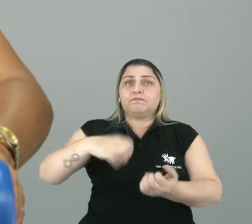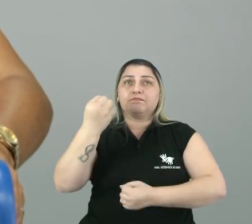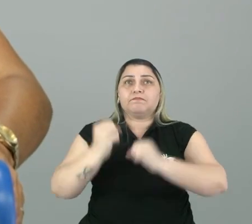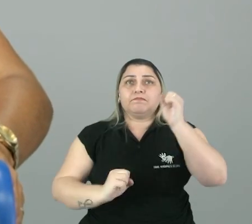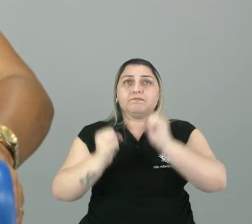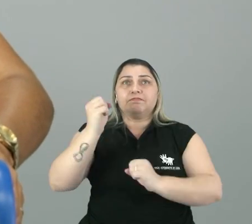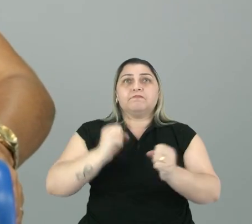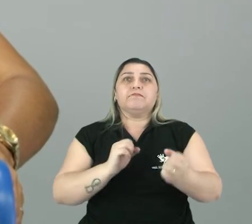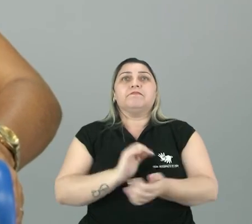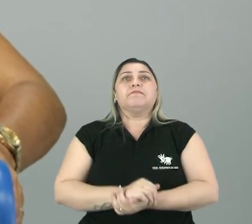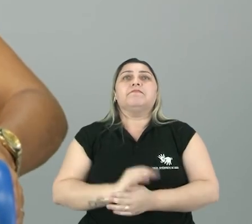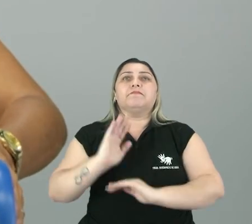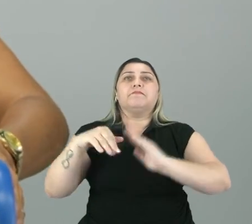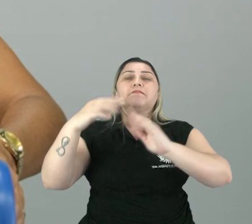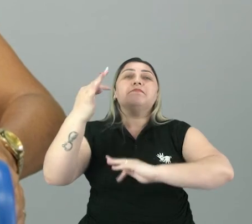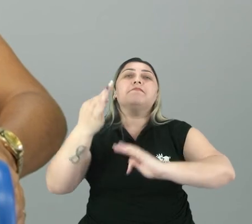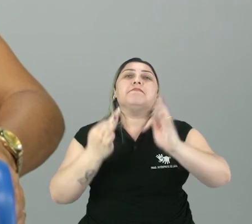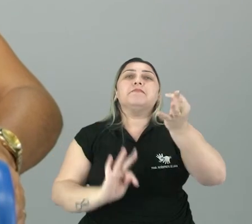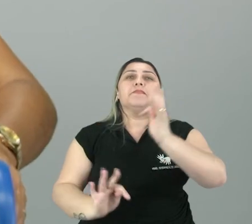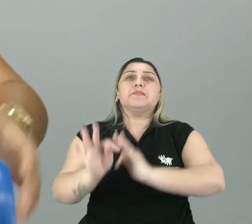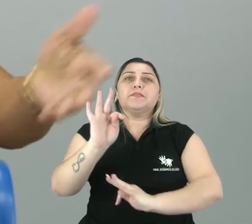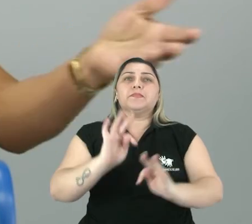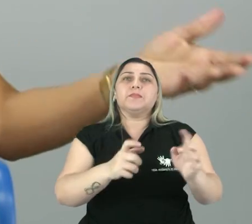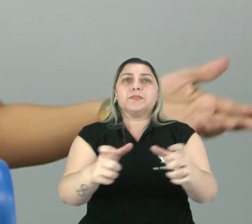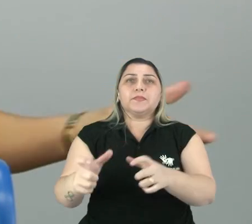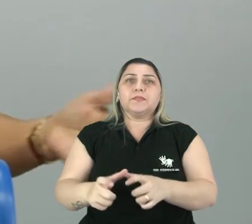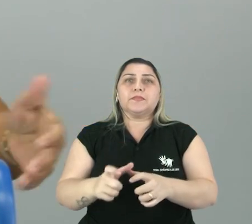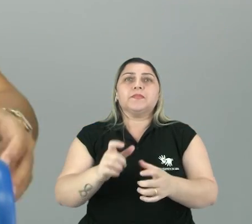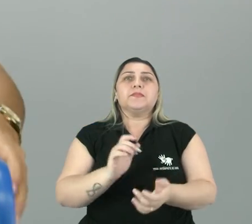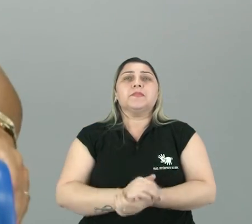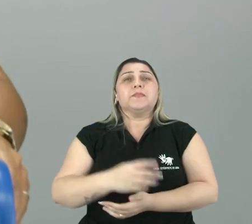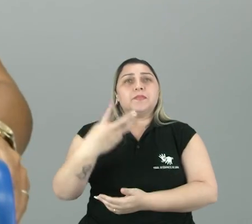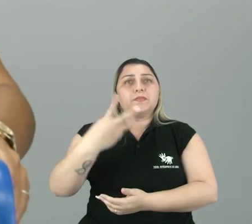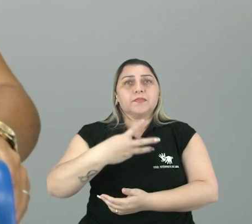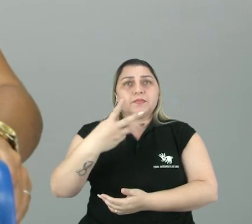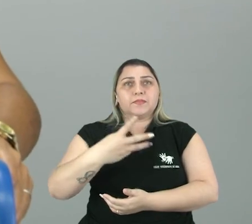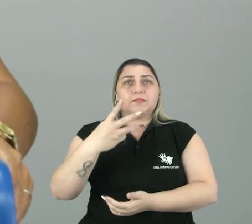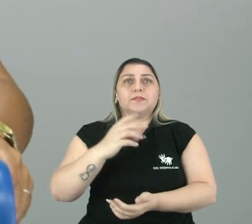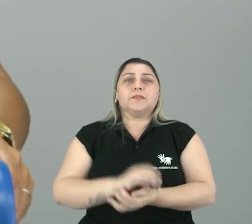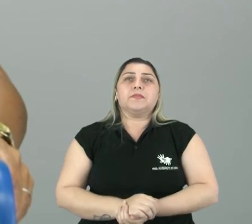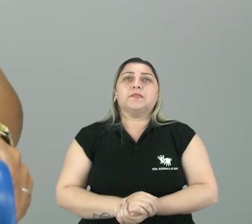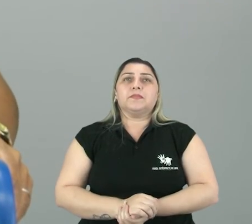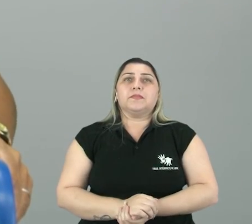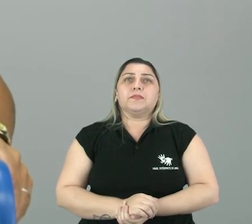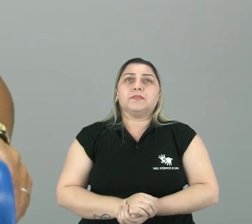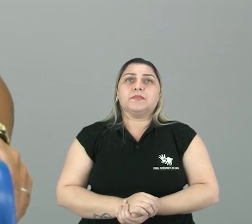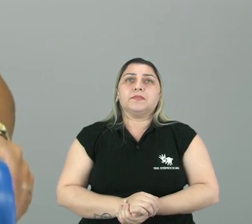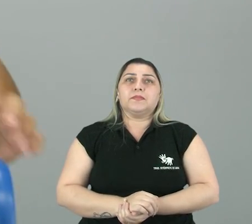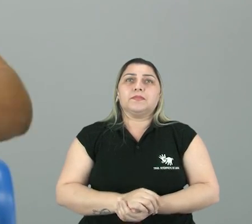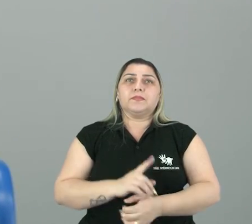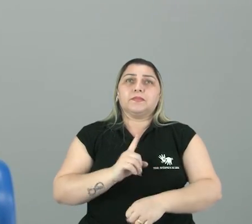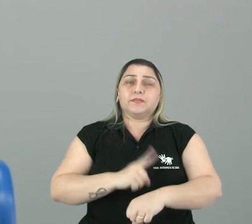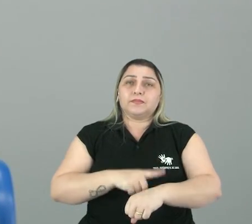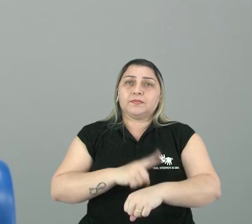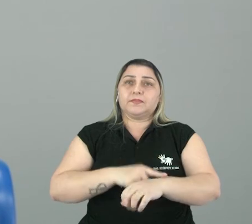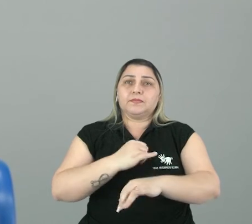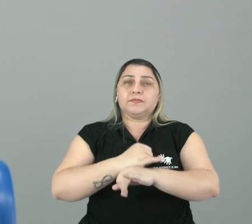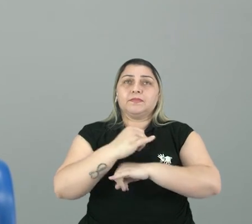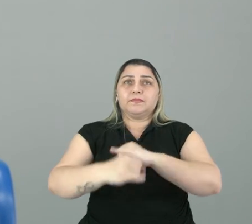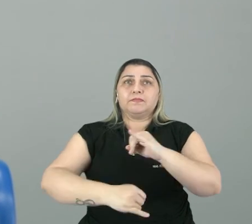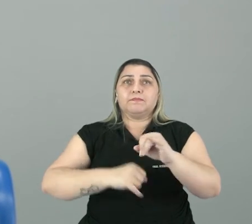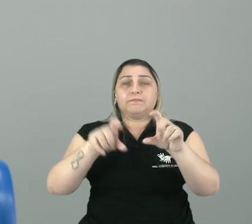Industrial é os avanços tecnológicos, né? Em todas as áreas. Nós estamos aí na terceira Revolução Industrial, na era da